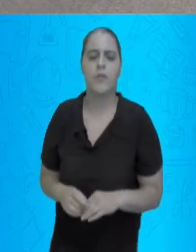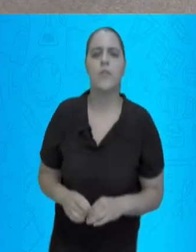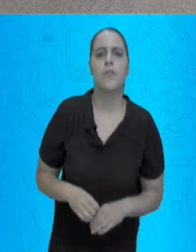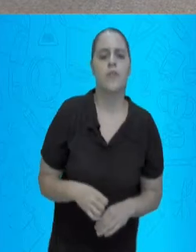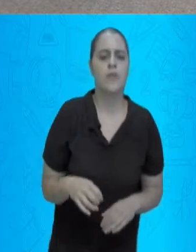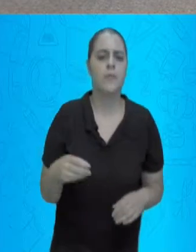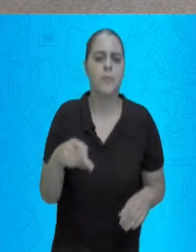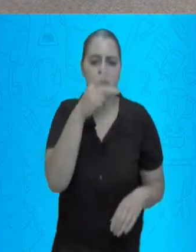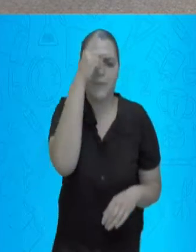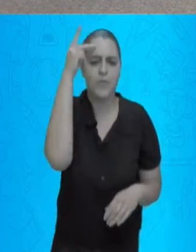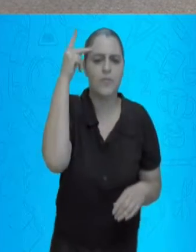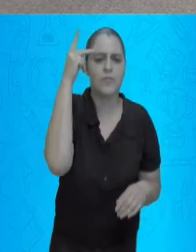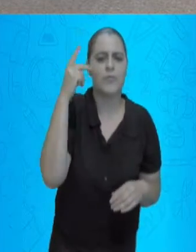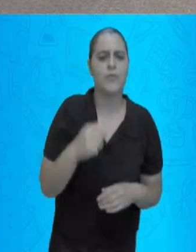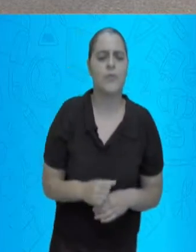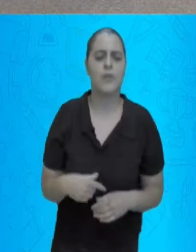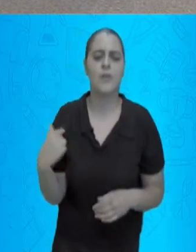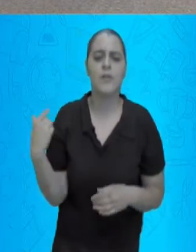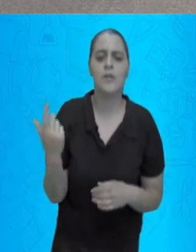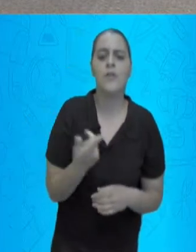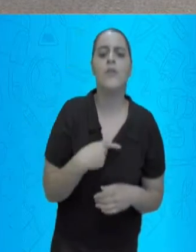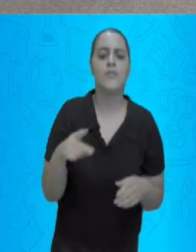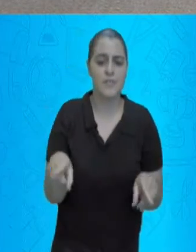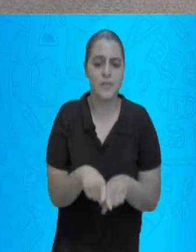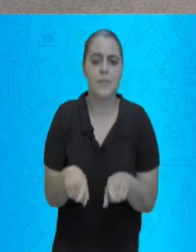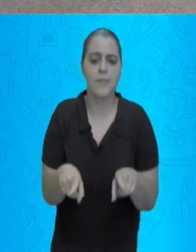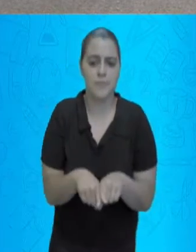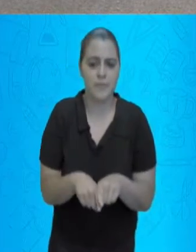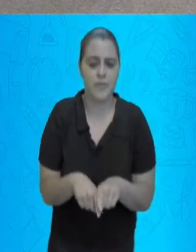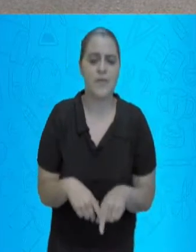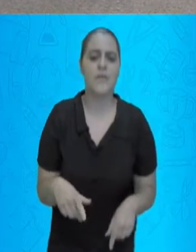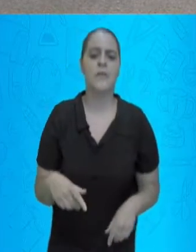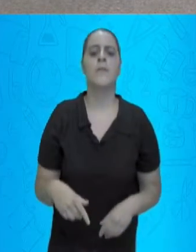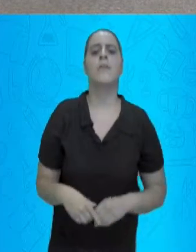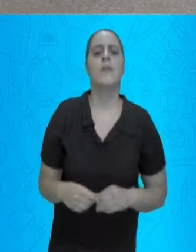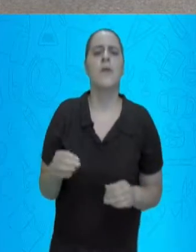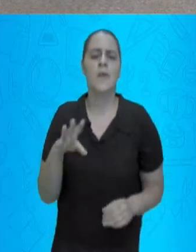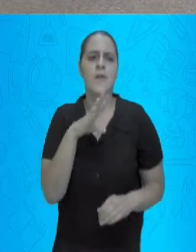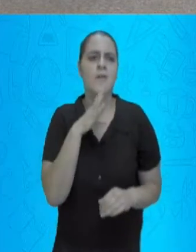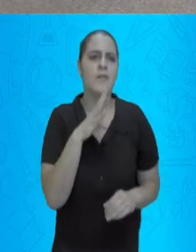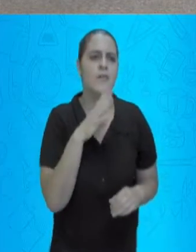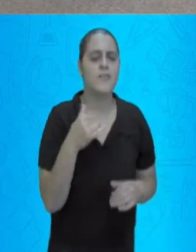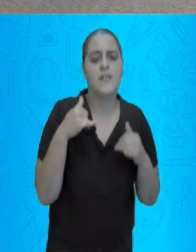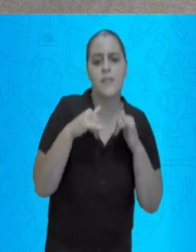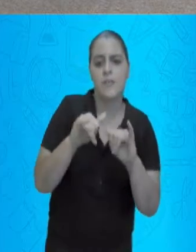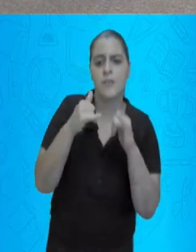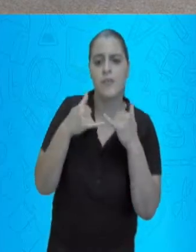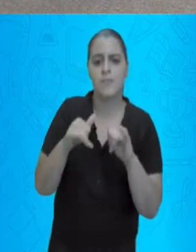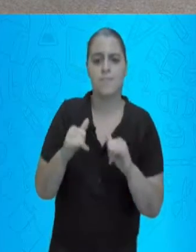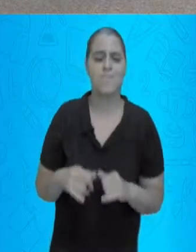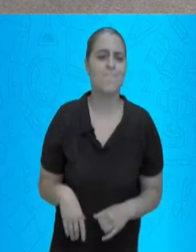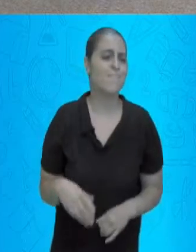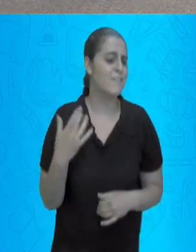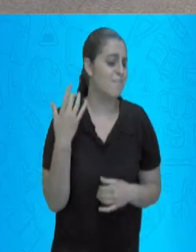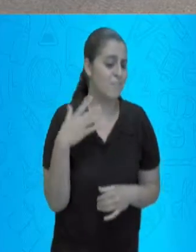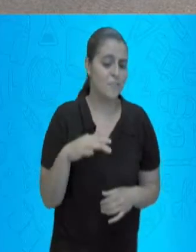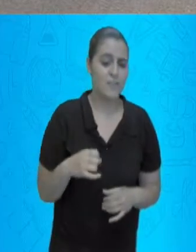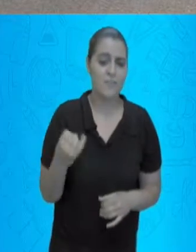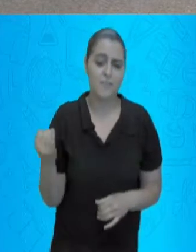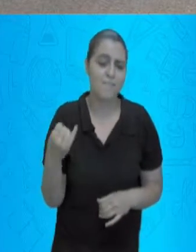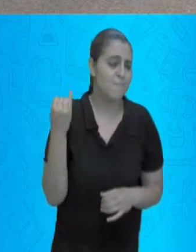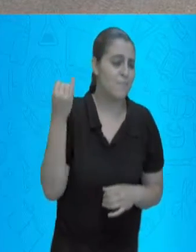algumas pessoas, de repente até para nós, antes de sabermos desta informação, não era levado muito em